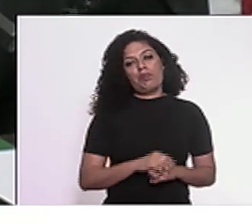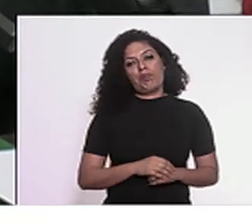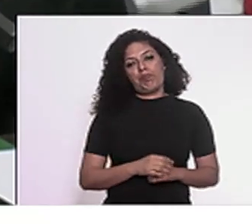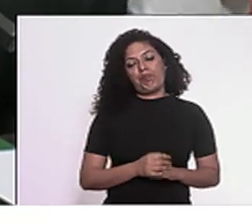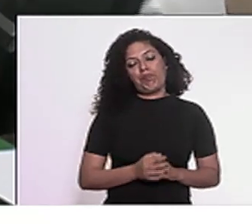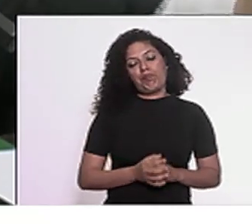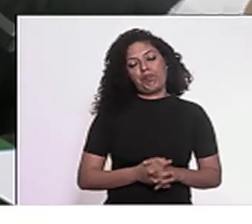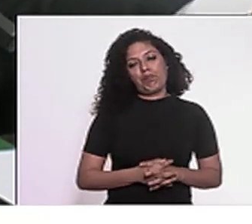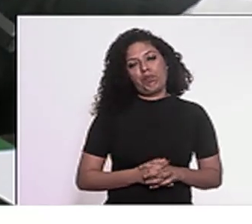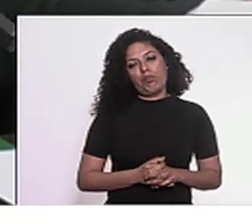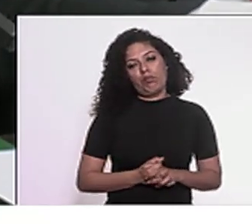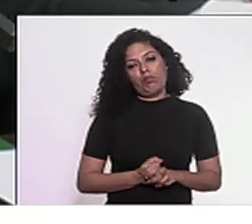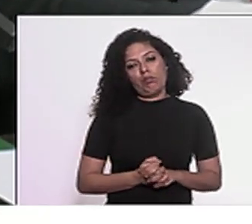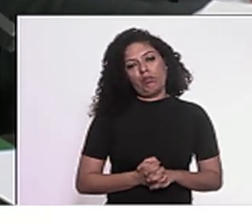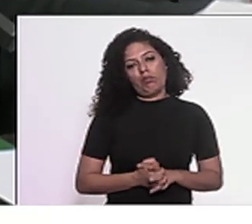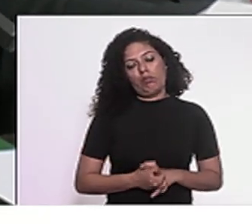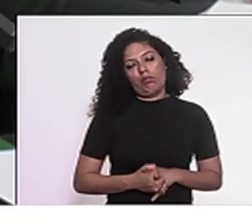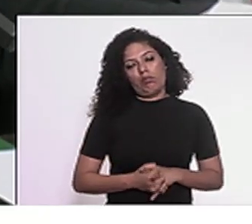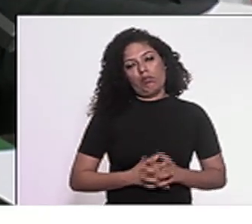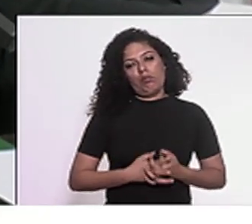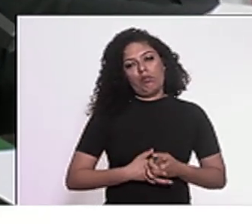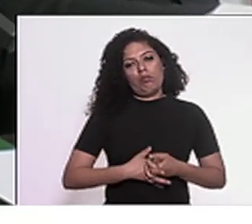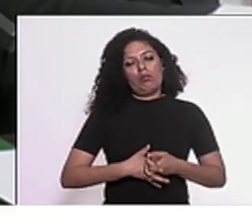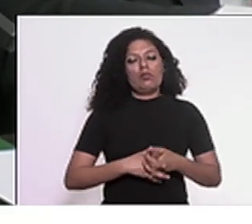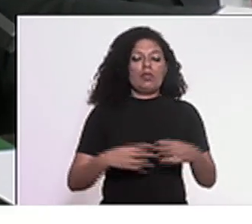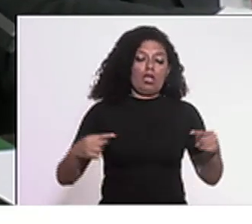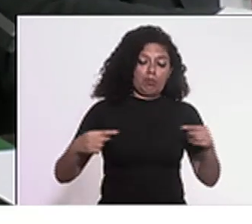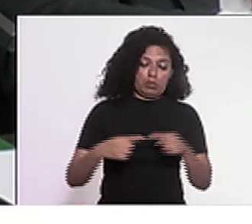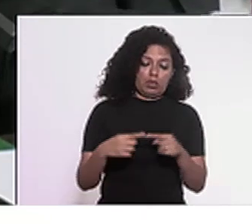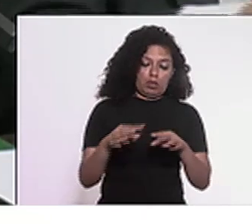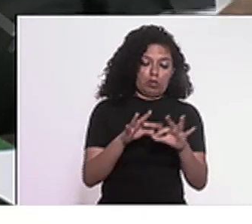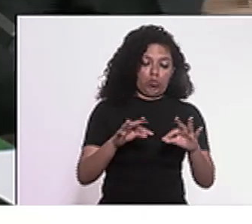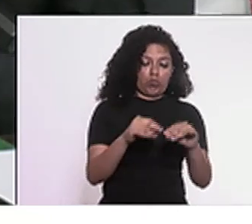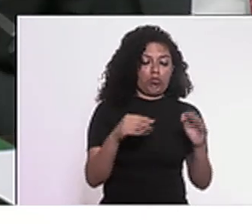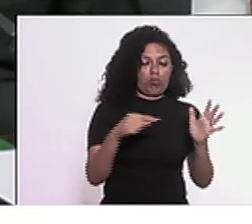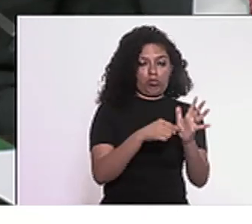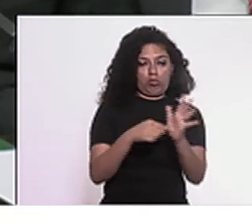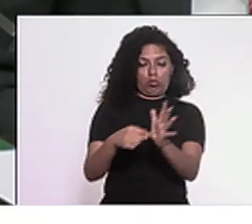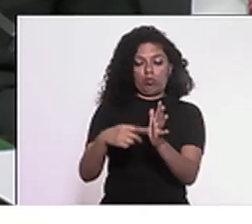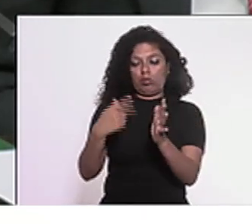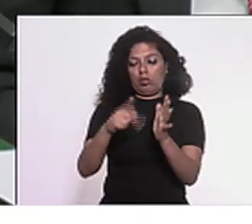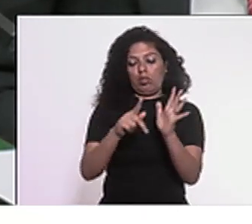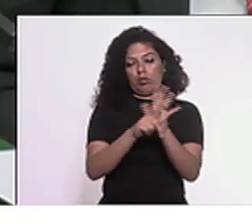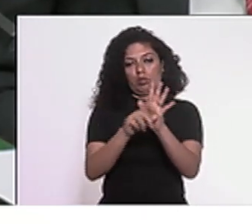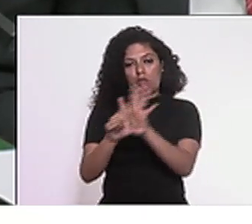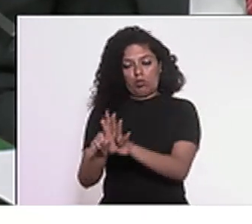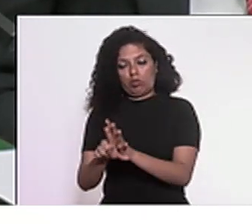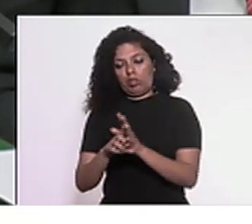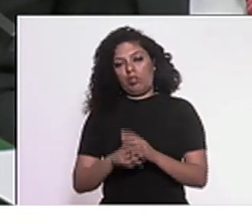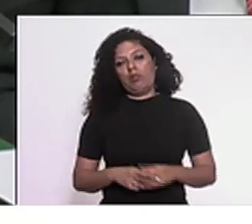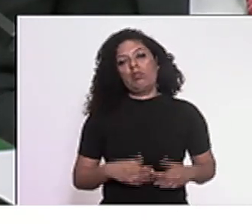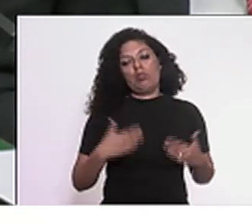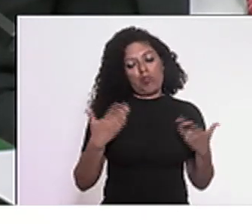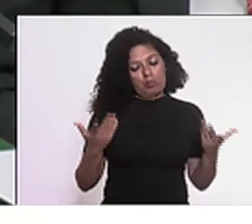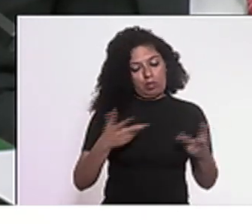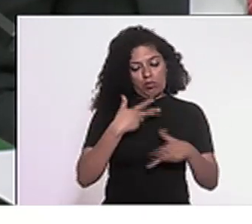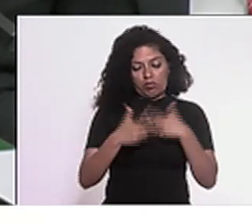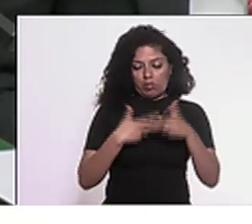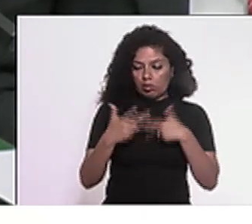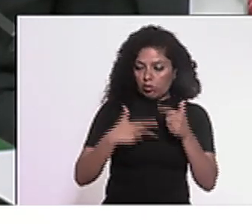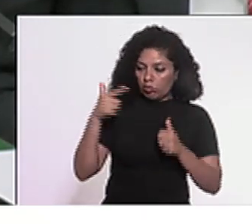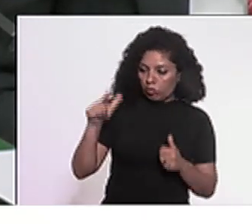assédios que estão contemplados nesse projeto de Vossa Excelência, né, e reforçando